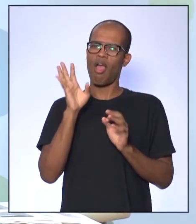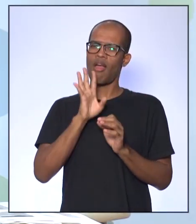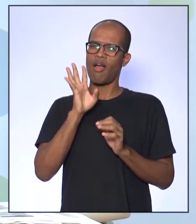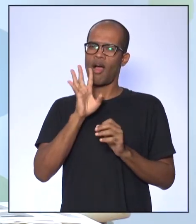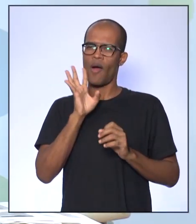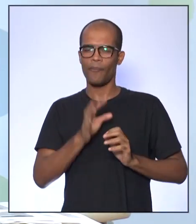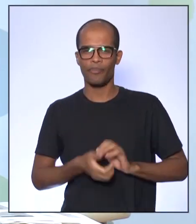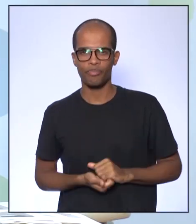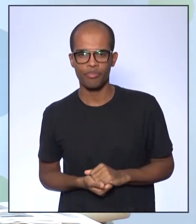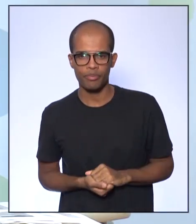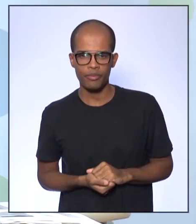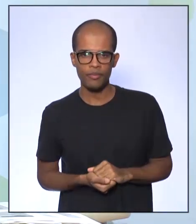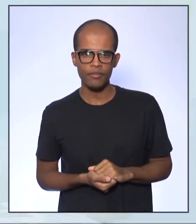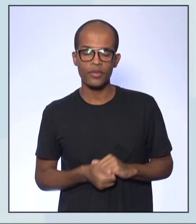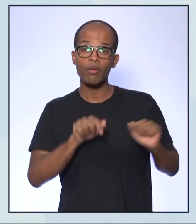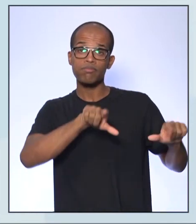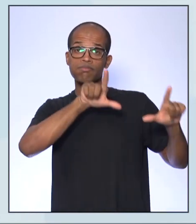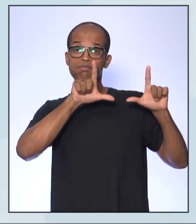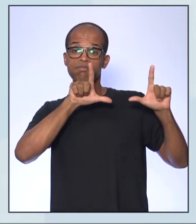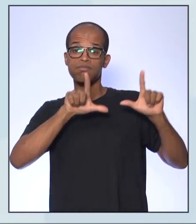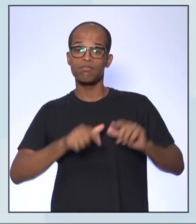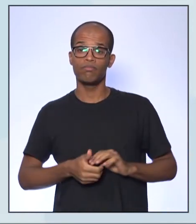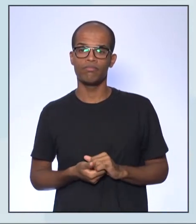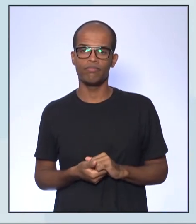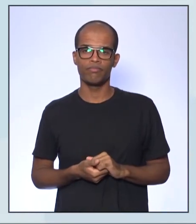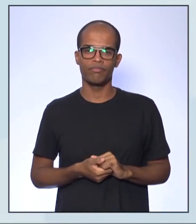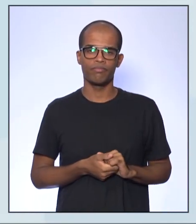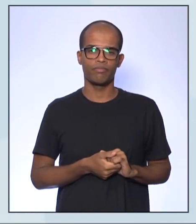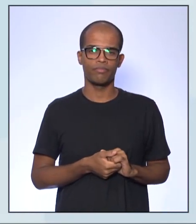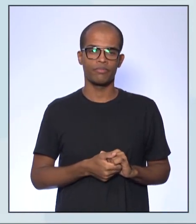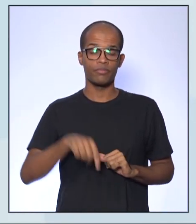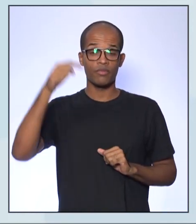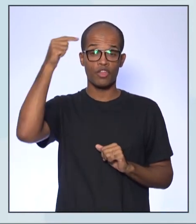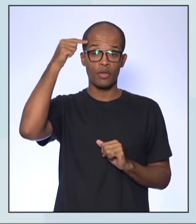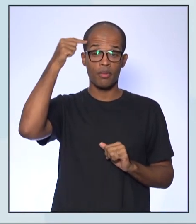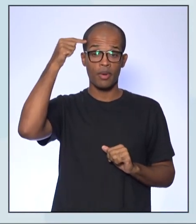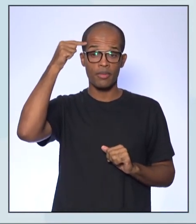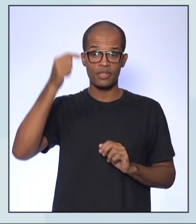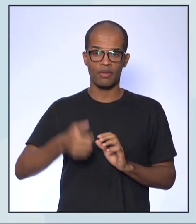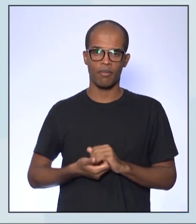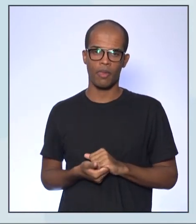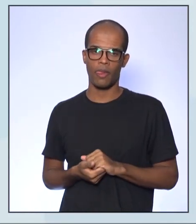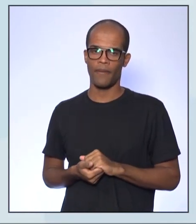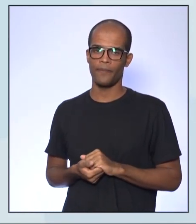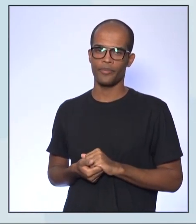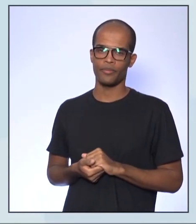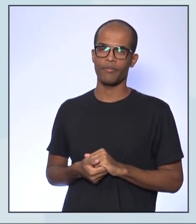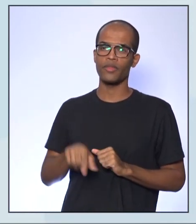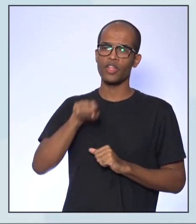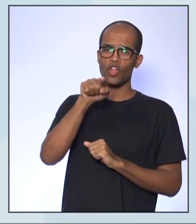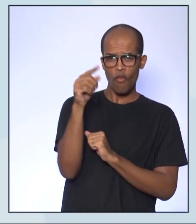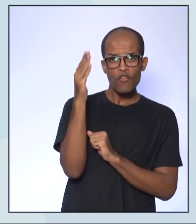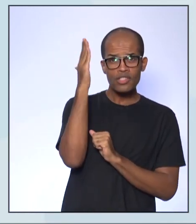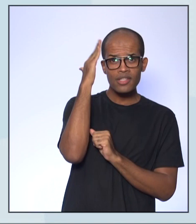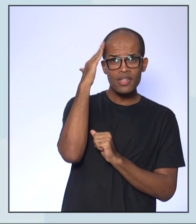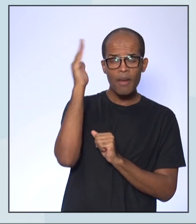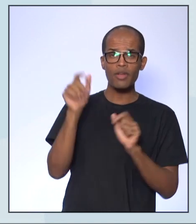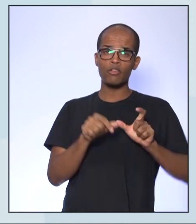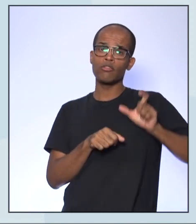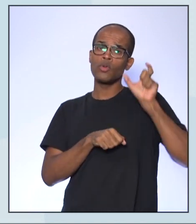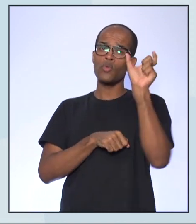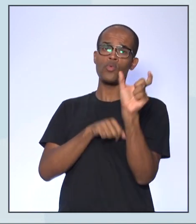só, slide na tela. Para pensar, por falar nisso, você sabe qual é a origem da